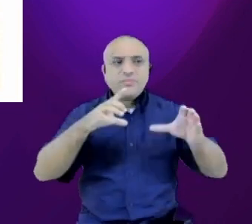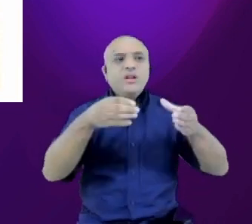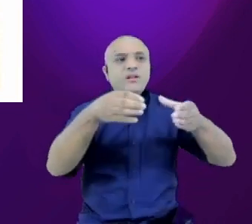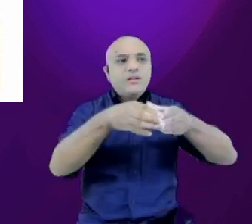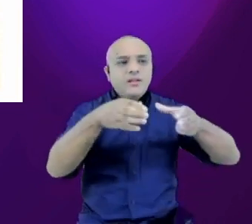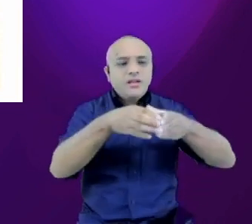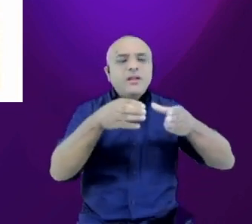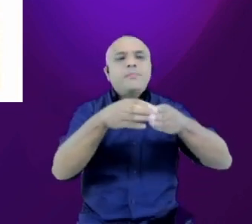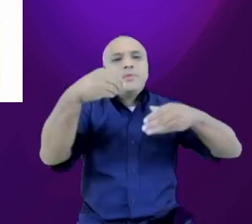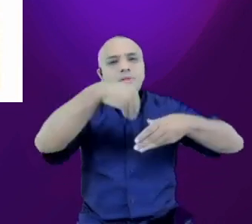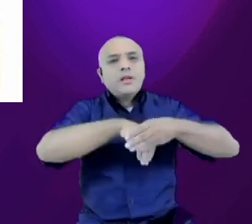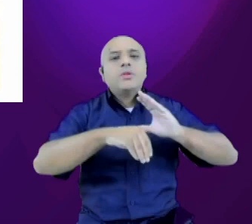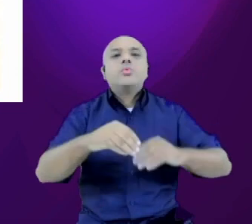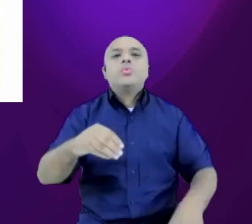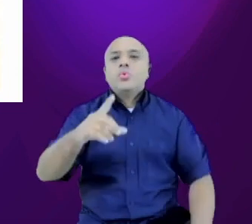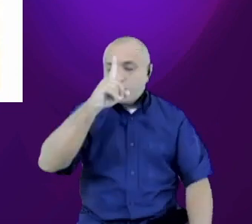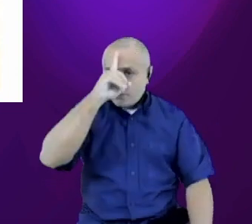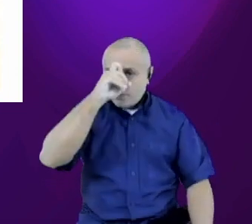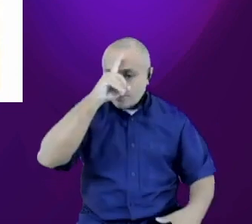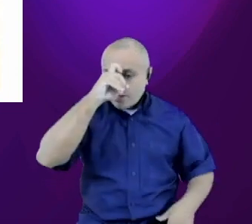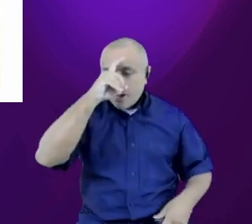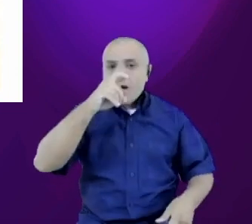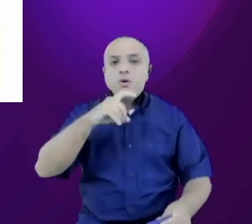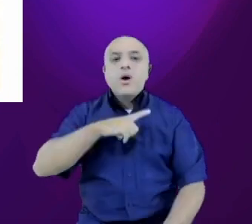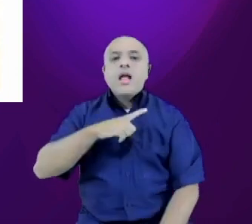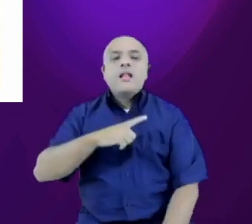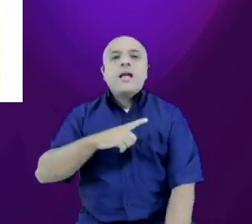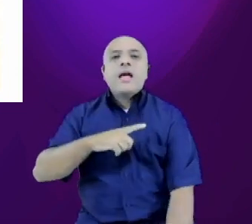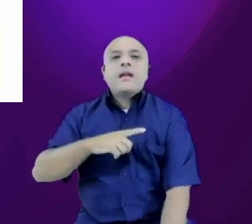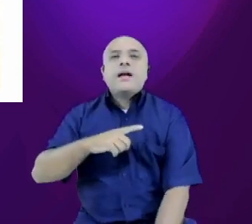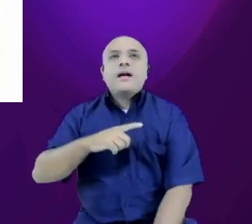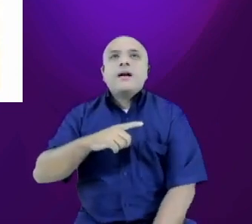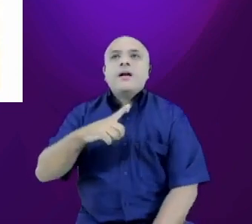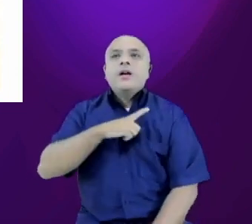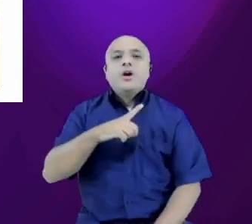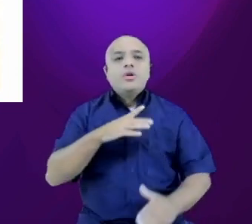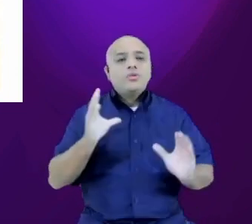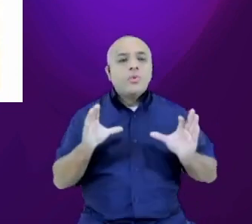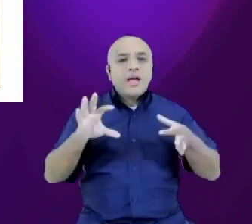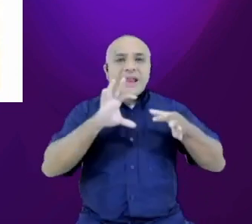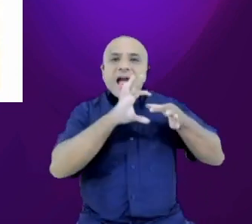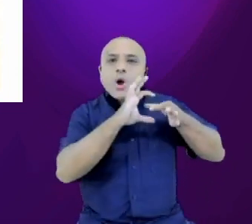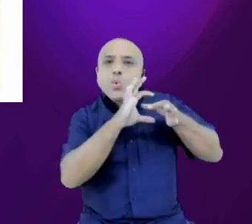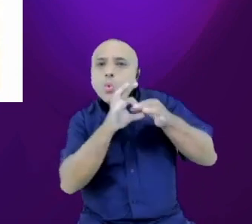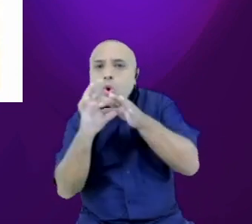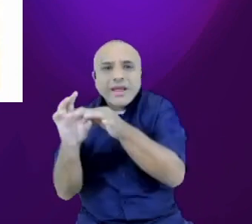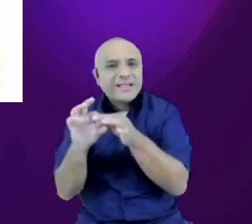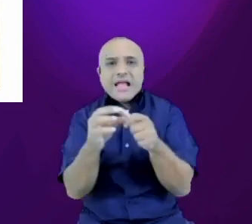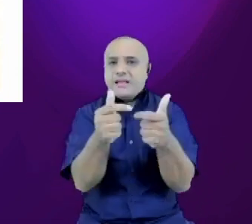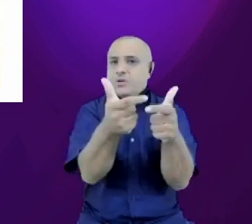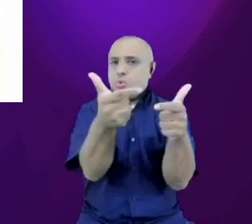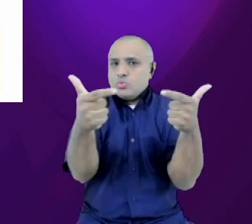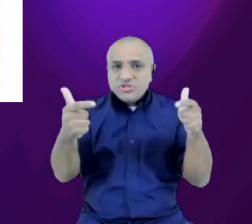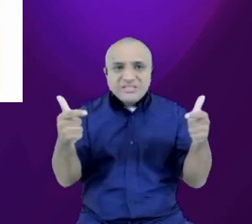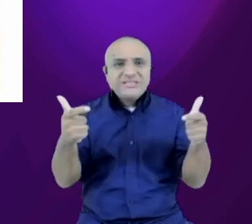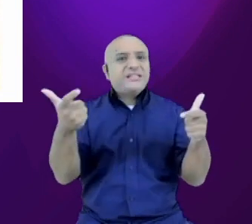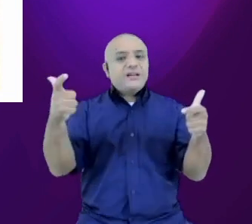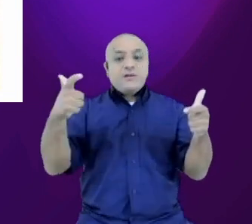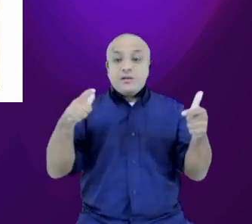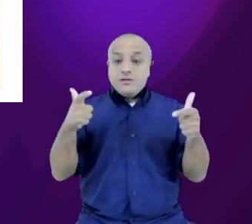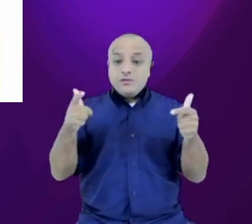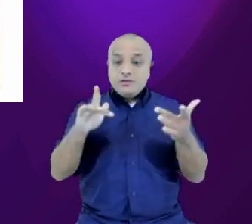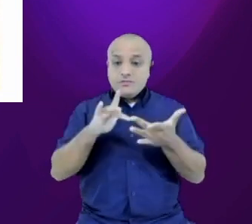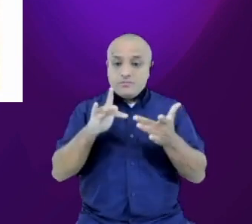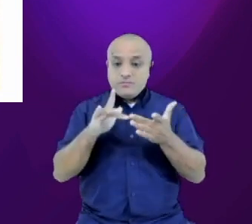nos hospitais, e essas equipes elas não eram conectadas, não tinham uma interação muito grande.